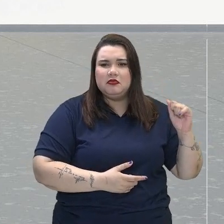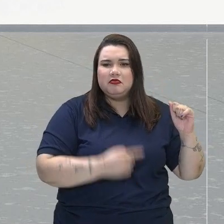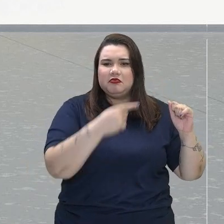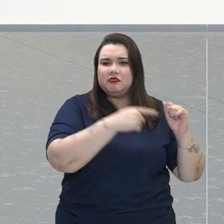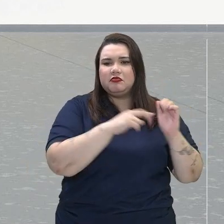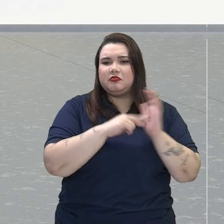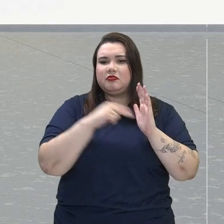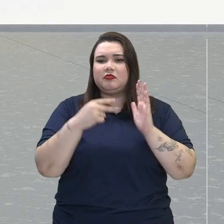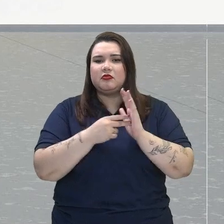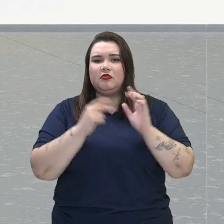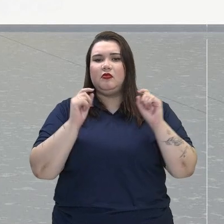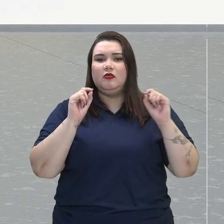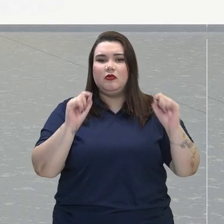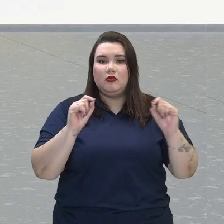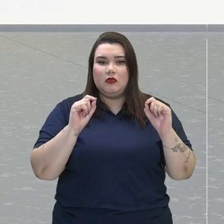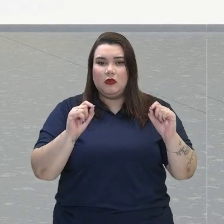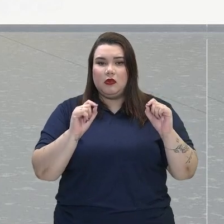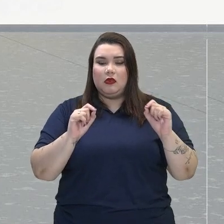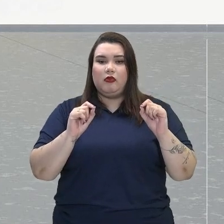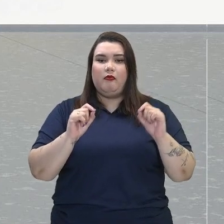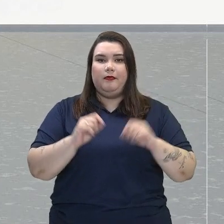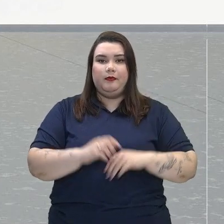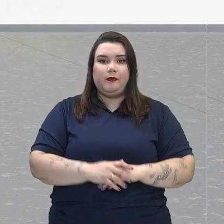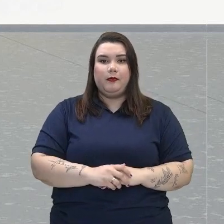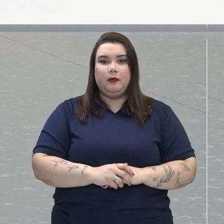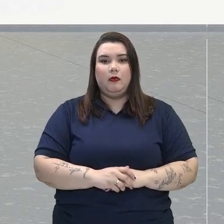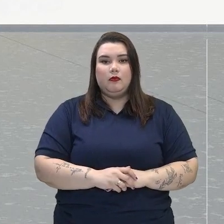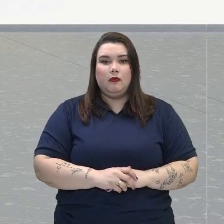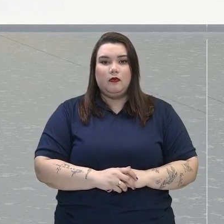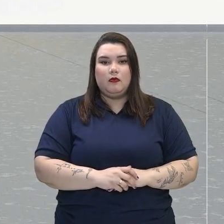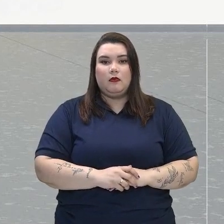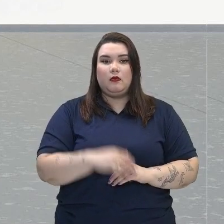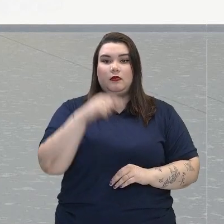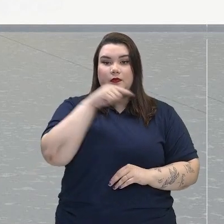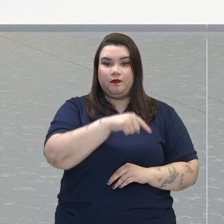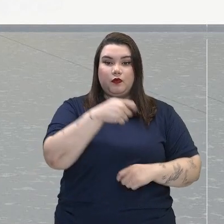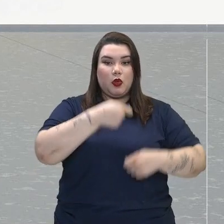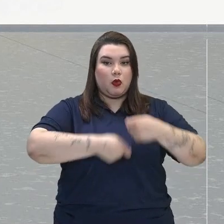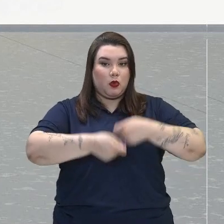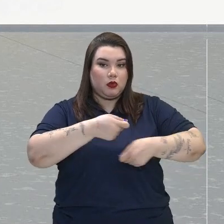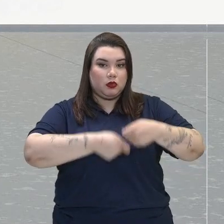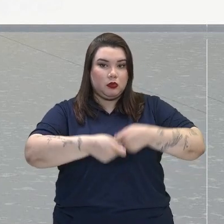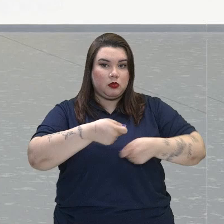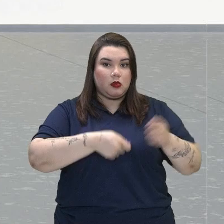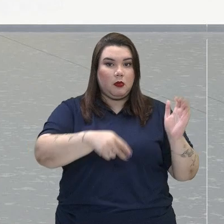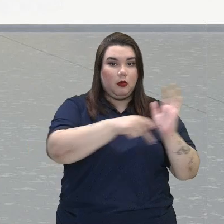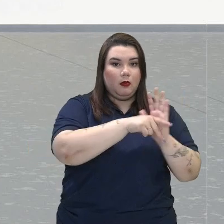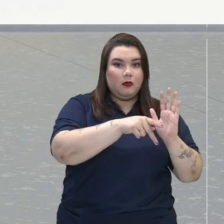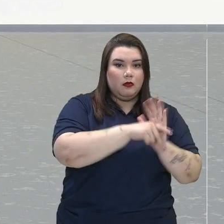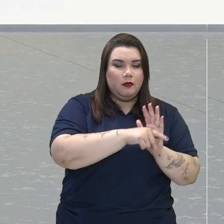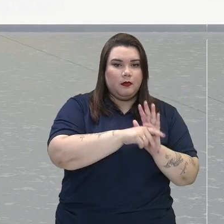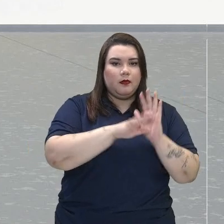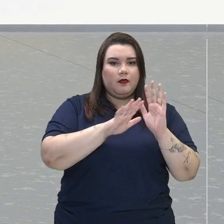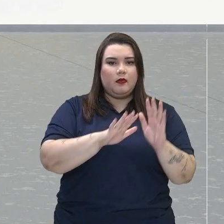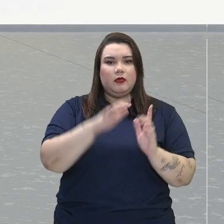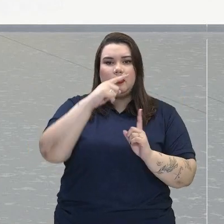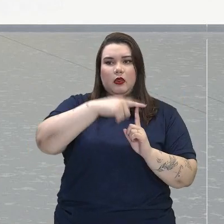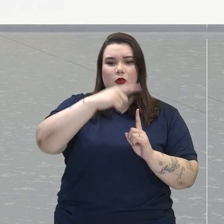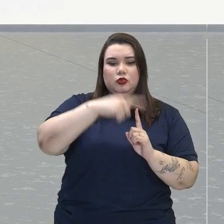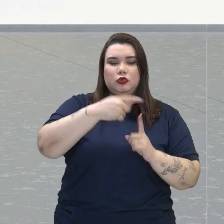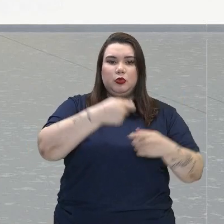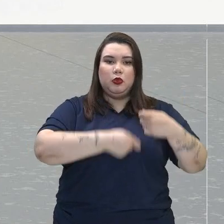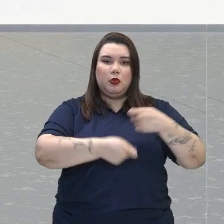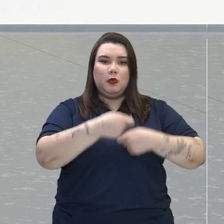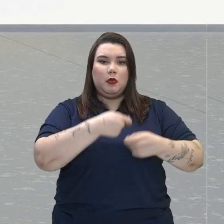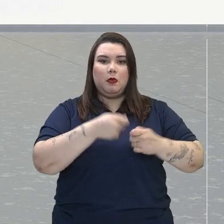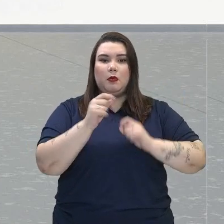que era dividida ali pelo bloco socialista? Essa economia é um termo, um tipo de economia